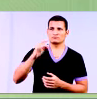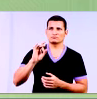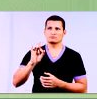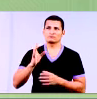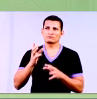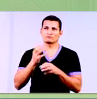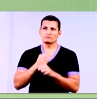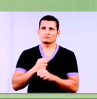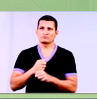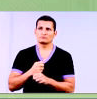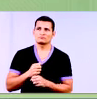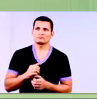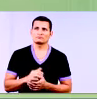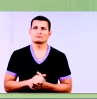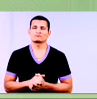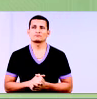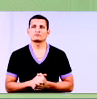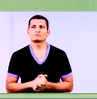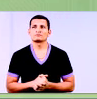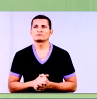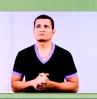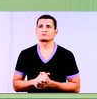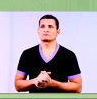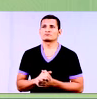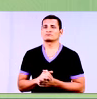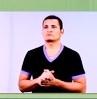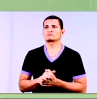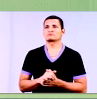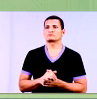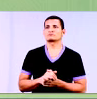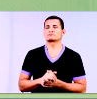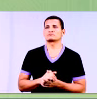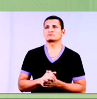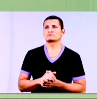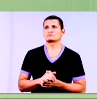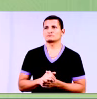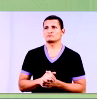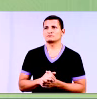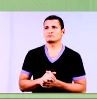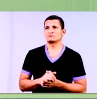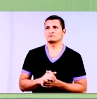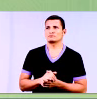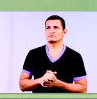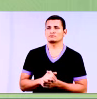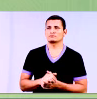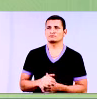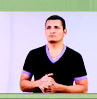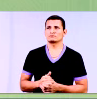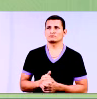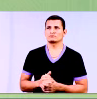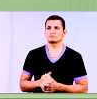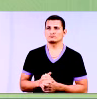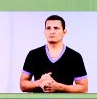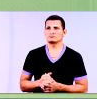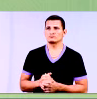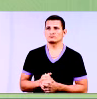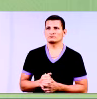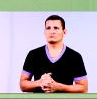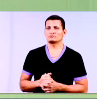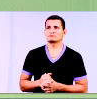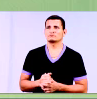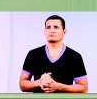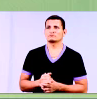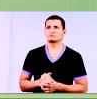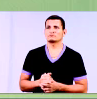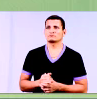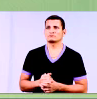continha. 2 elevado a 0 dá 1, 1 vezes 1 dá 1. 2 elevado a 1, qualquer número elevado a 1, dá 2, 0 vezes 2,